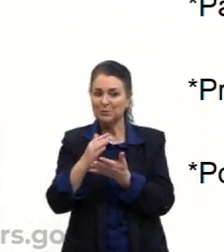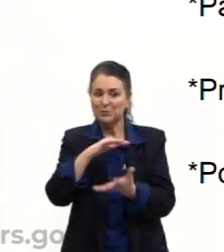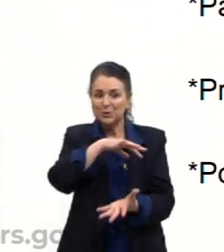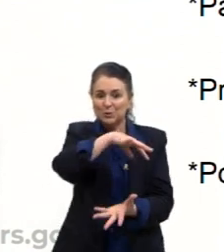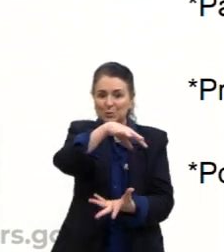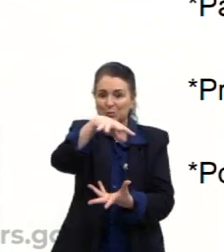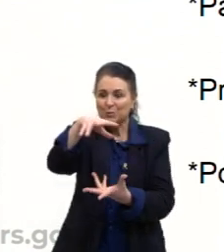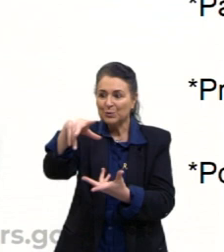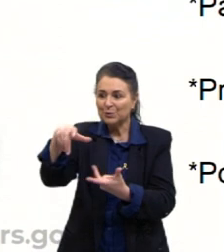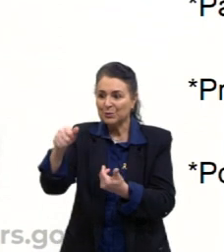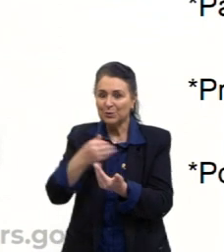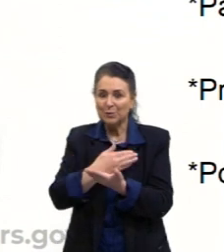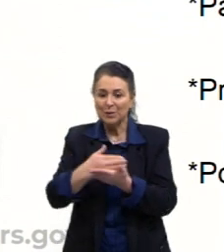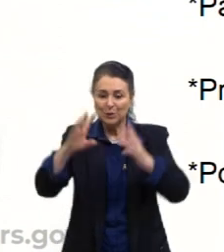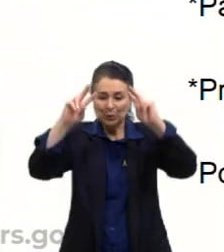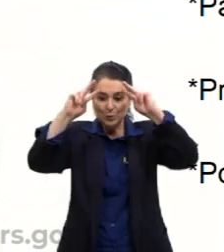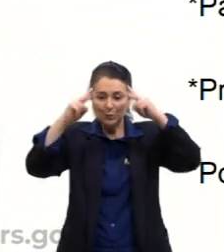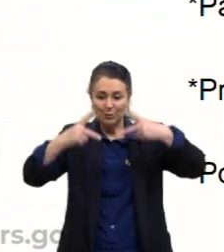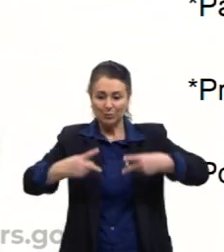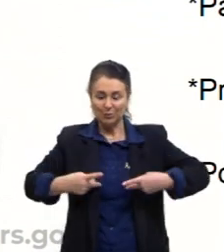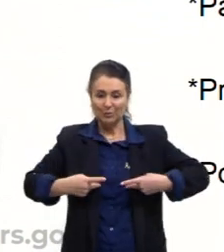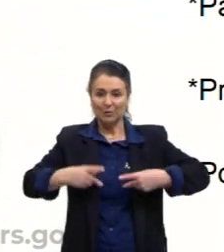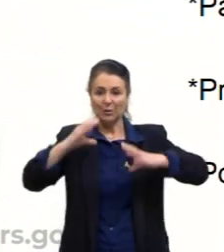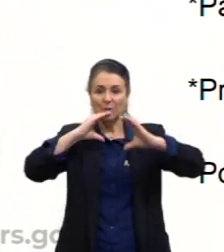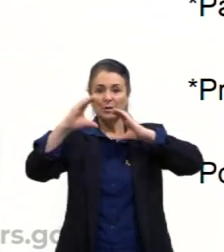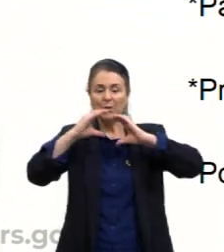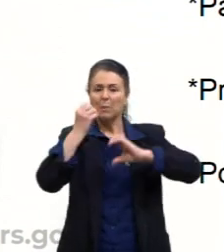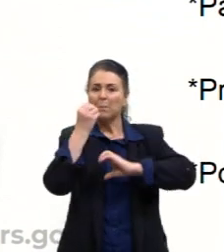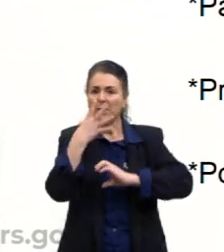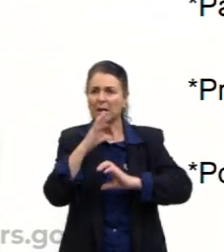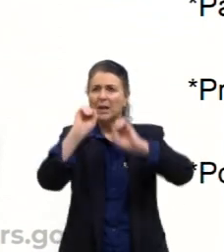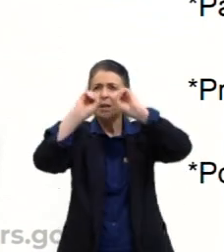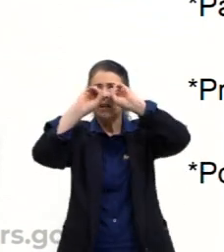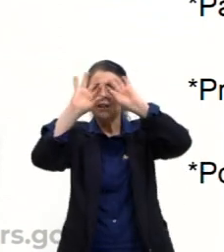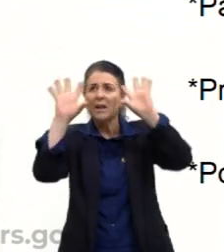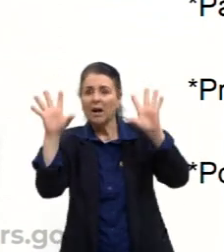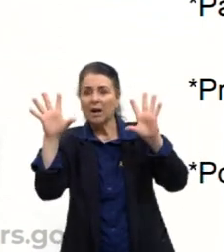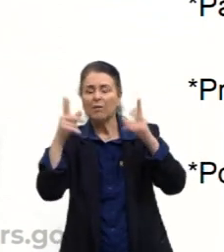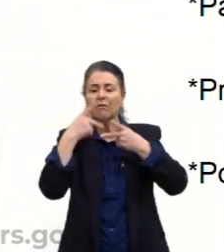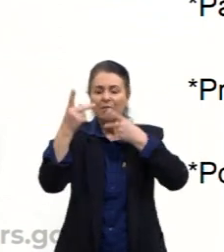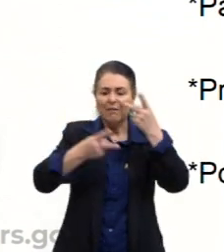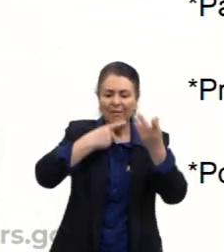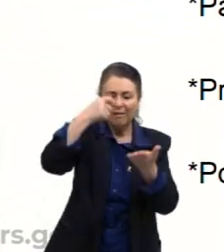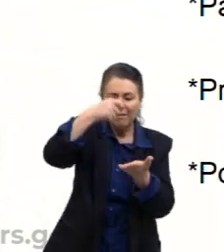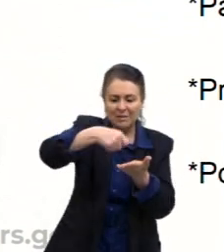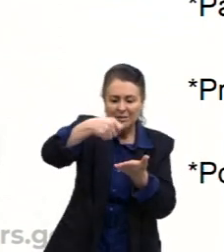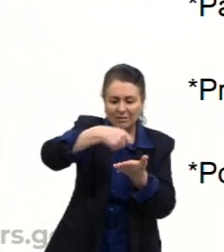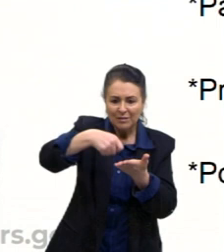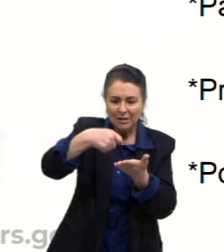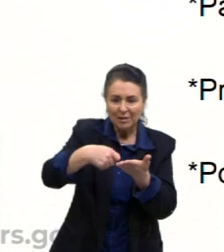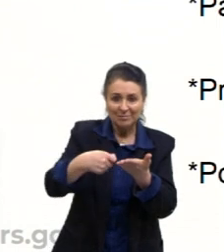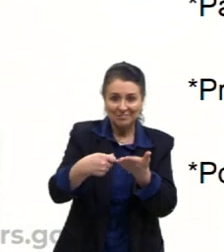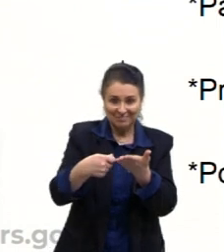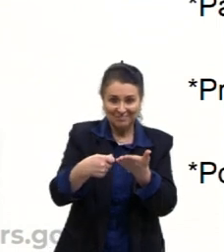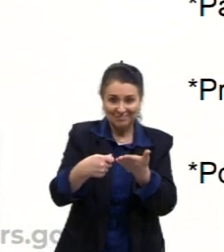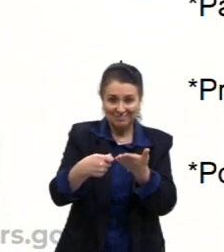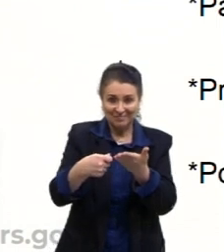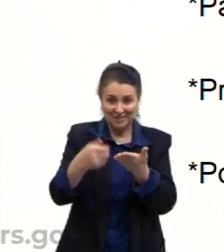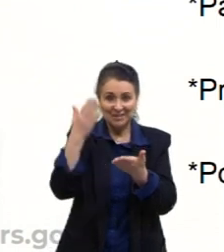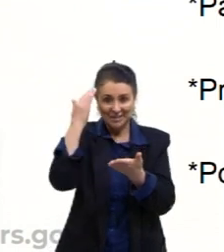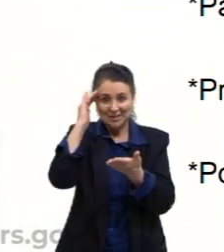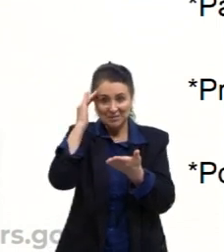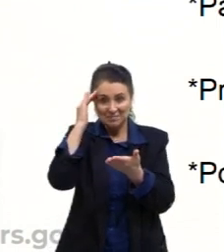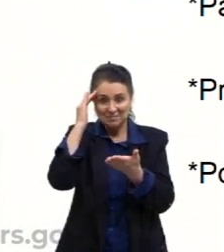saber se comunicar bem aí se comunicar é falar é escrever é produzir etc e tal Vejam Só